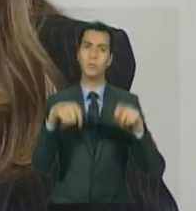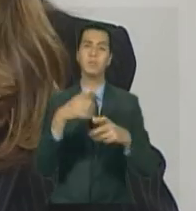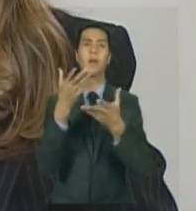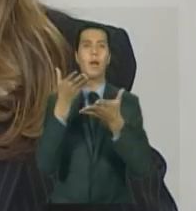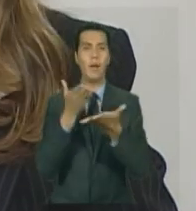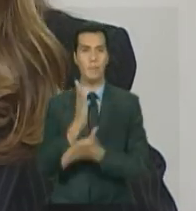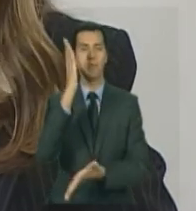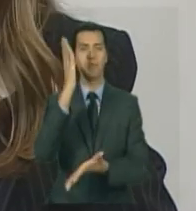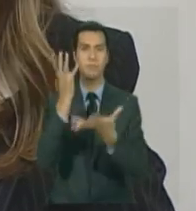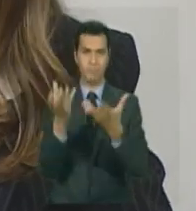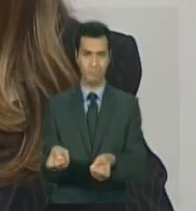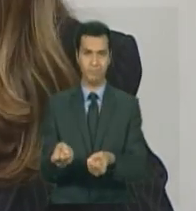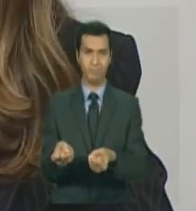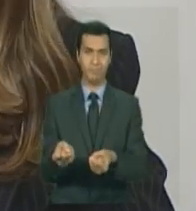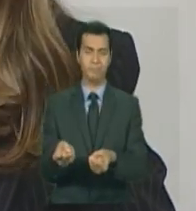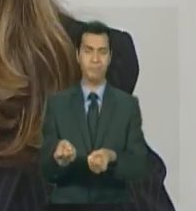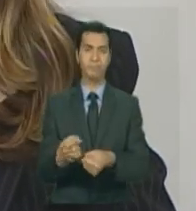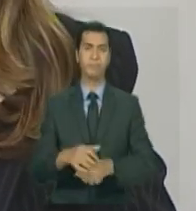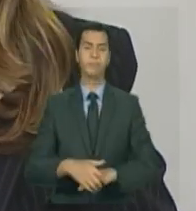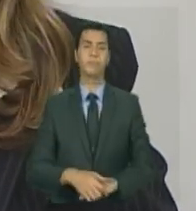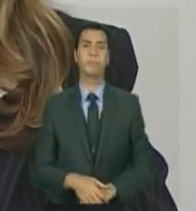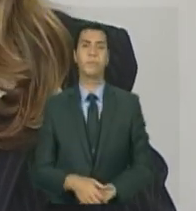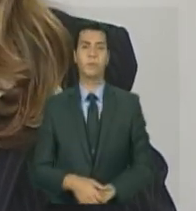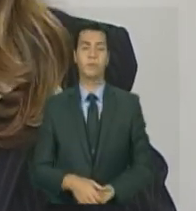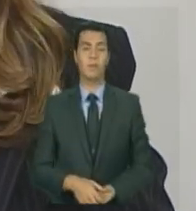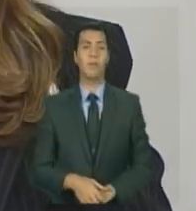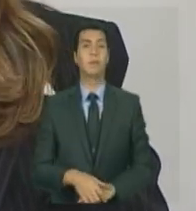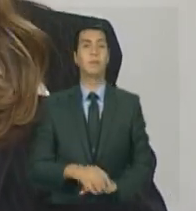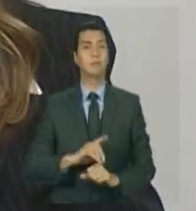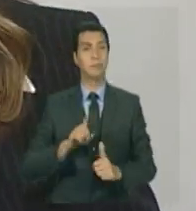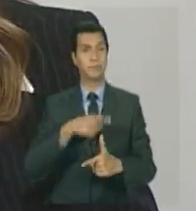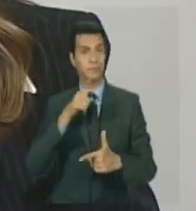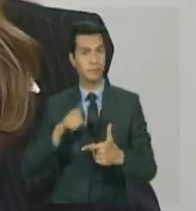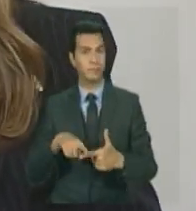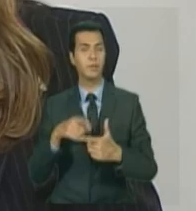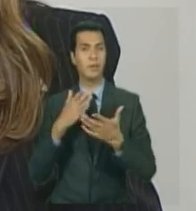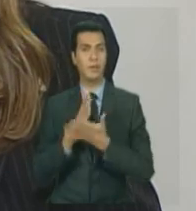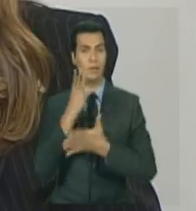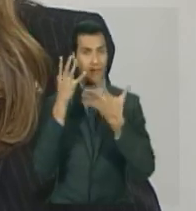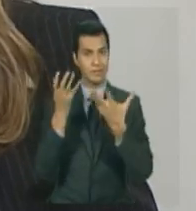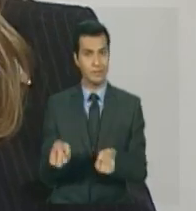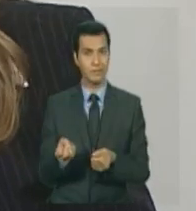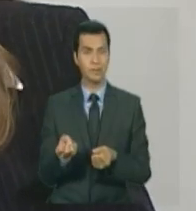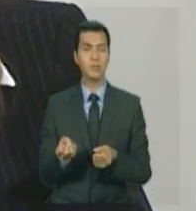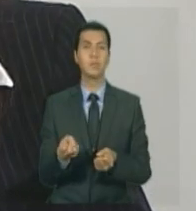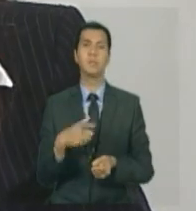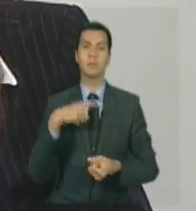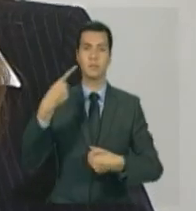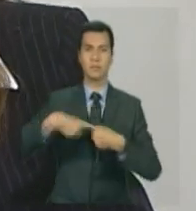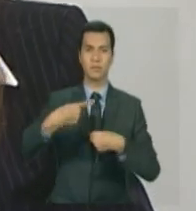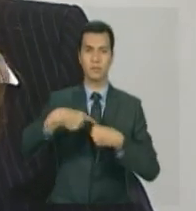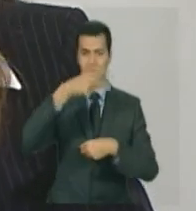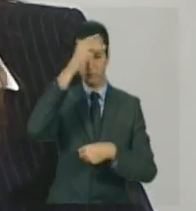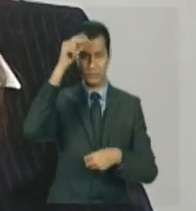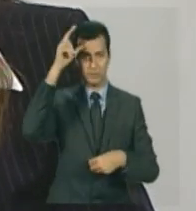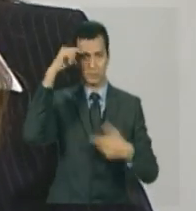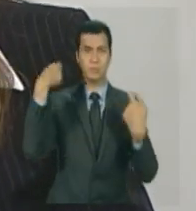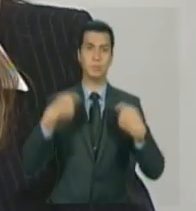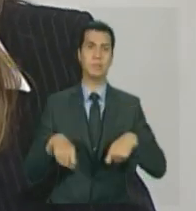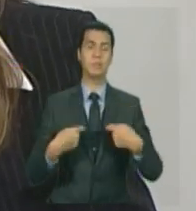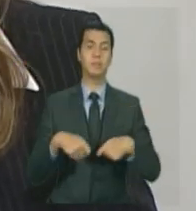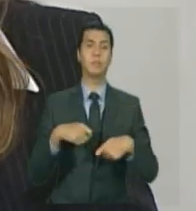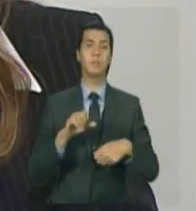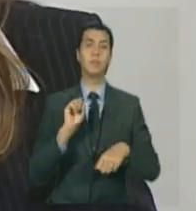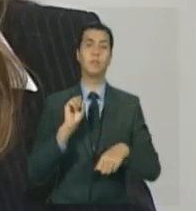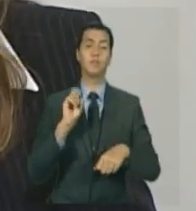aceite. Após a aprovação do aceite, é importante que o município ele tenha um prazo de 100 dias para implantar o serviço. Esse é o